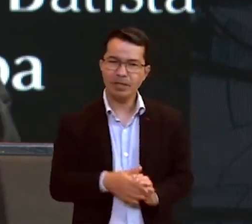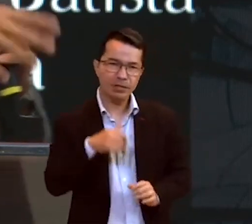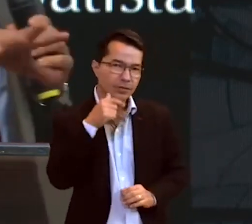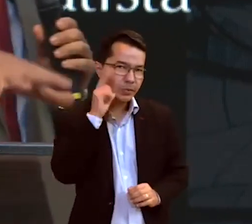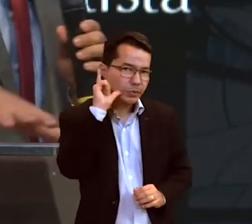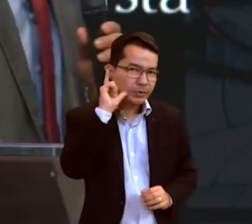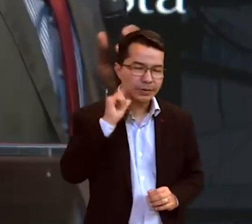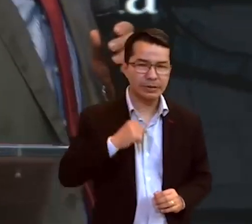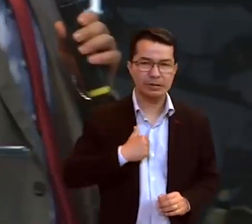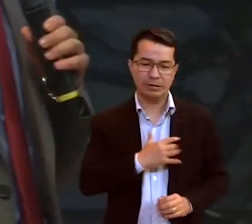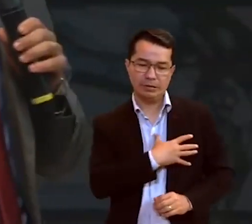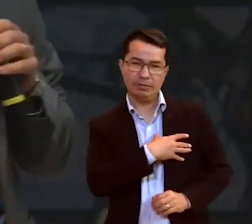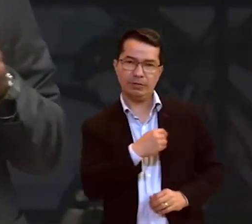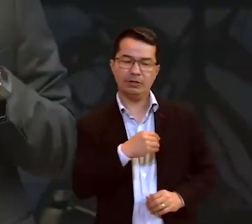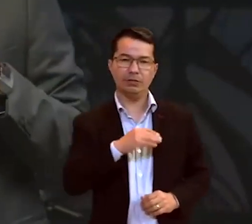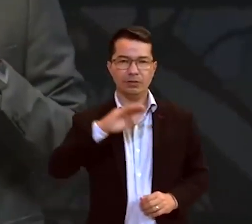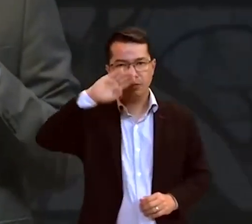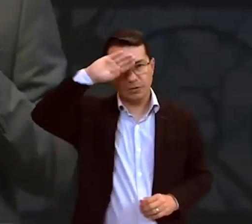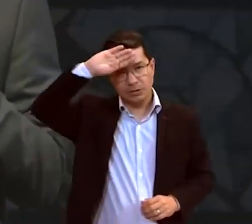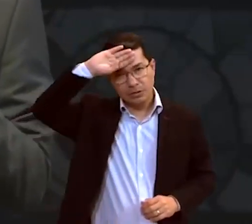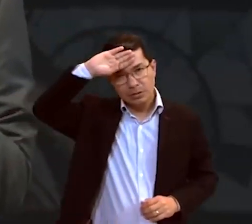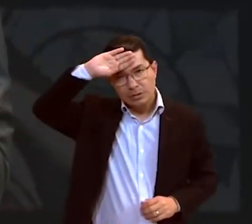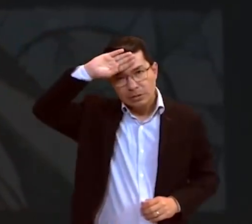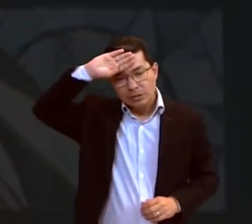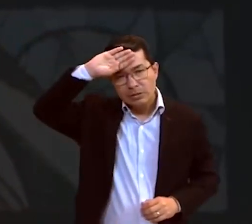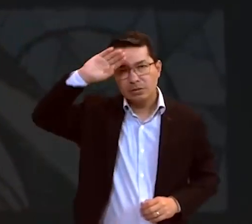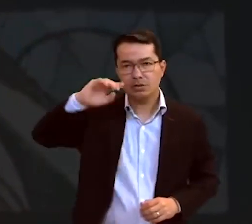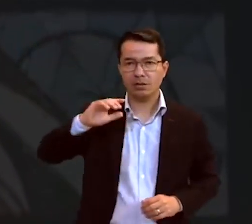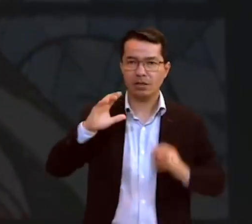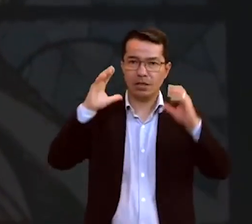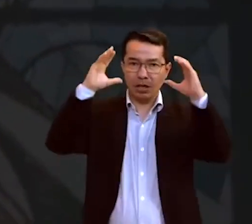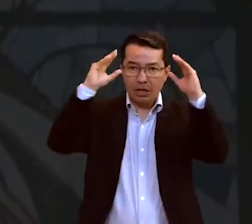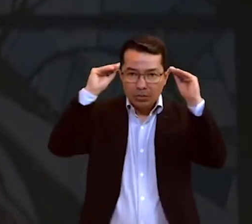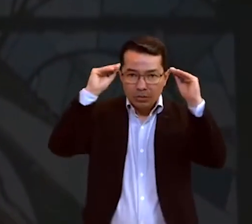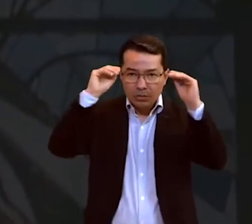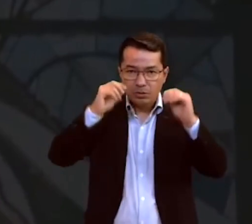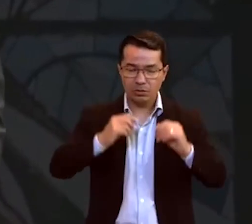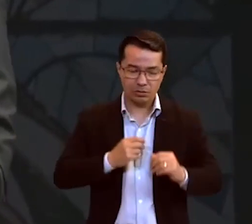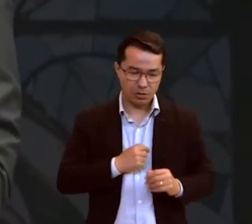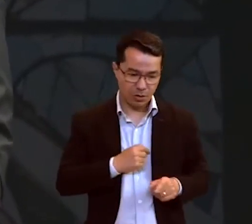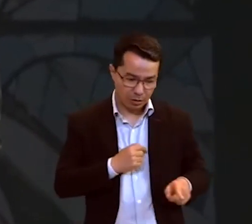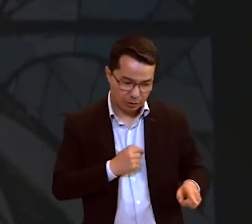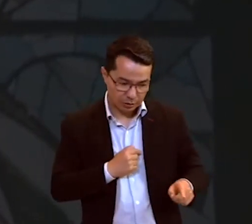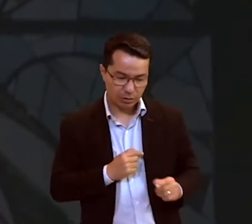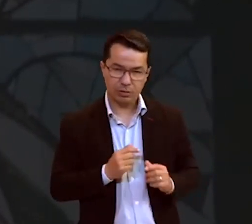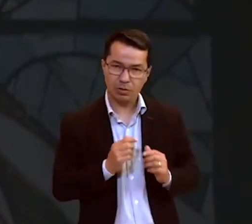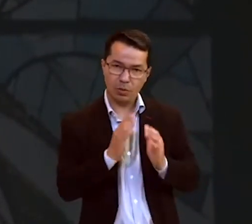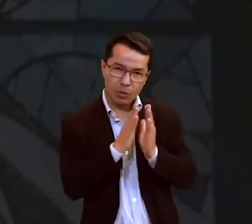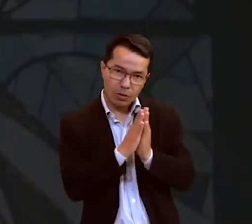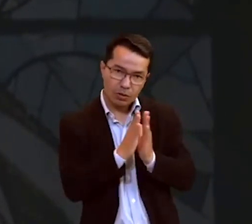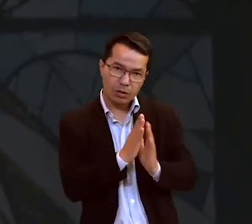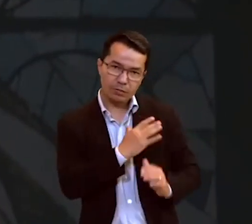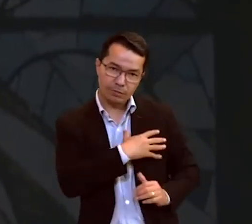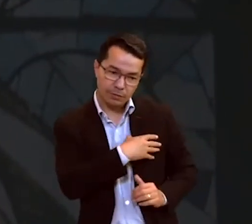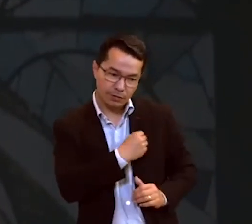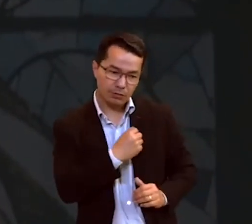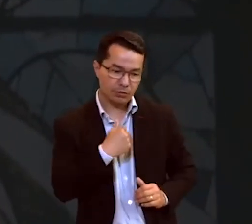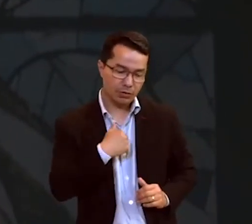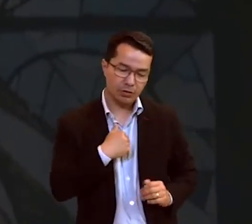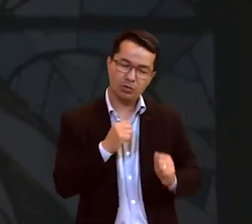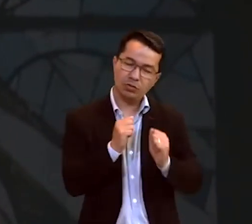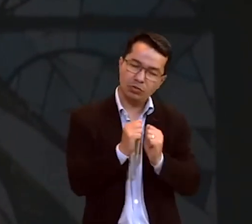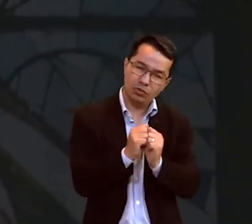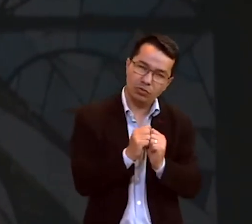gente foi orar à noite, e eu falei: vamos orar pelo Emanuel. Aí fomos lá, eu, a Eliso,